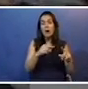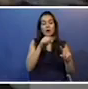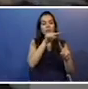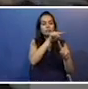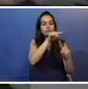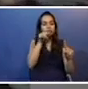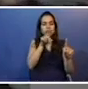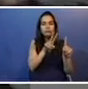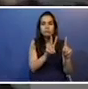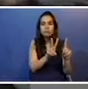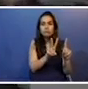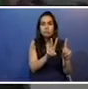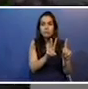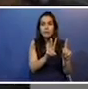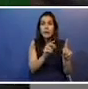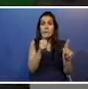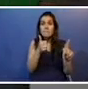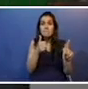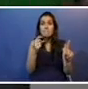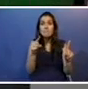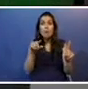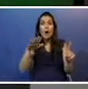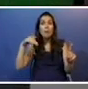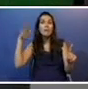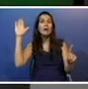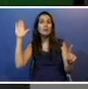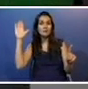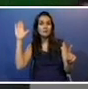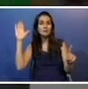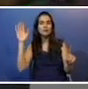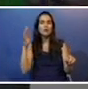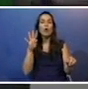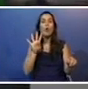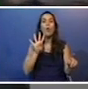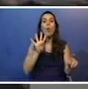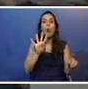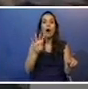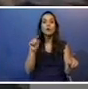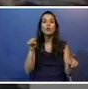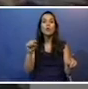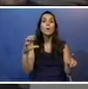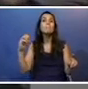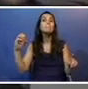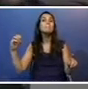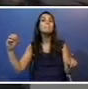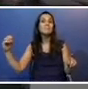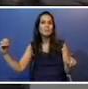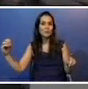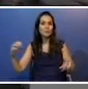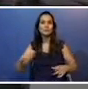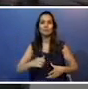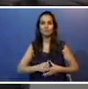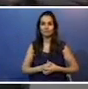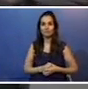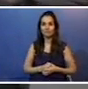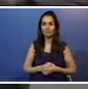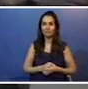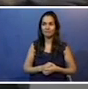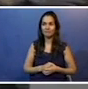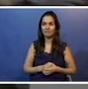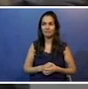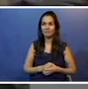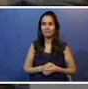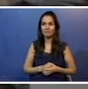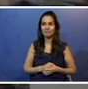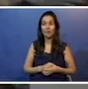vai aumentar o valor dessas letras 1000 vezes. Então, o 4 passa a ser